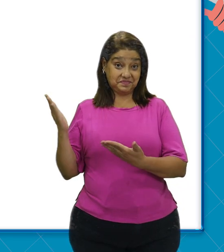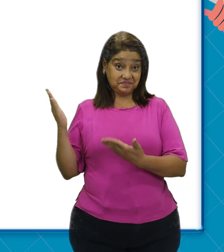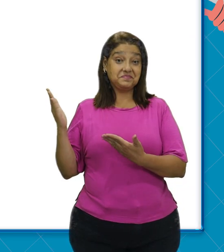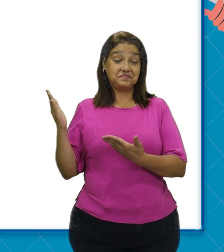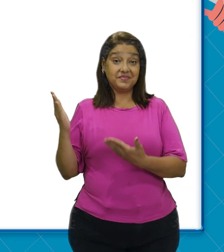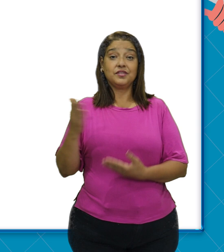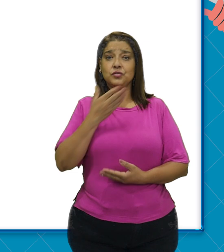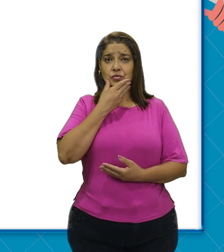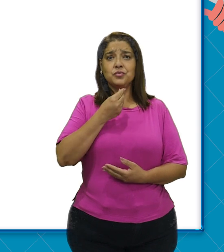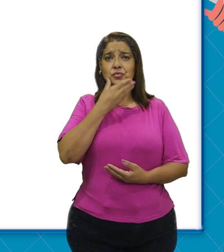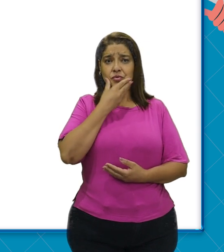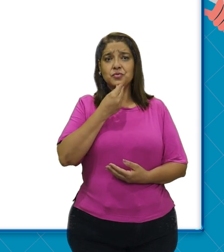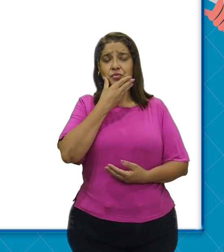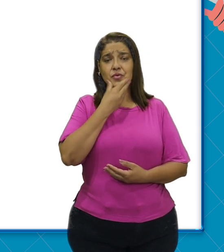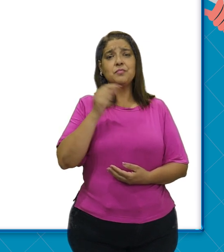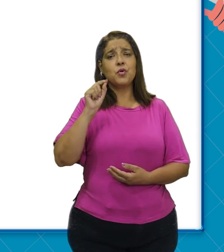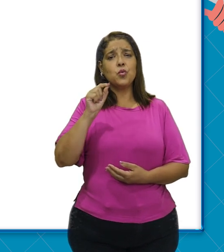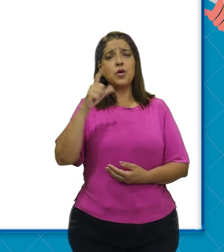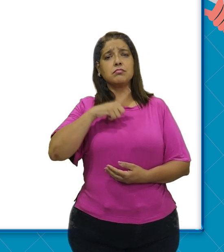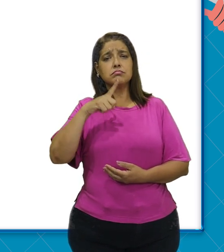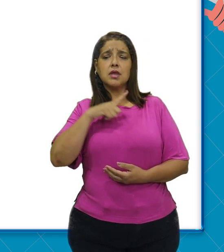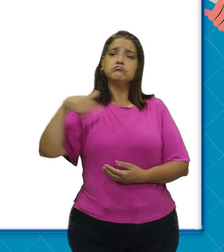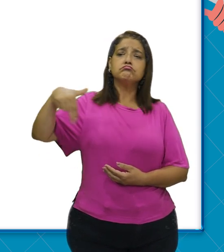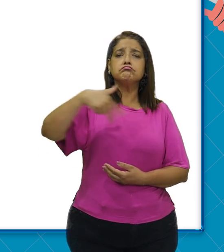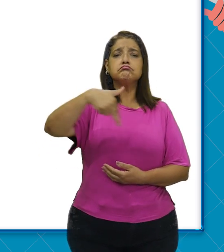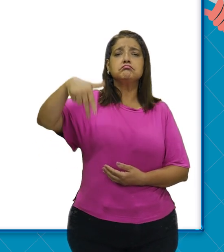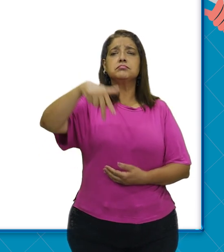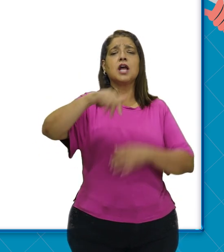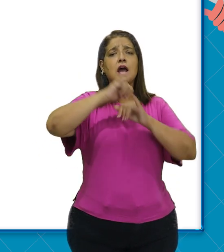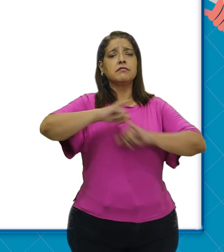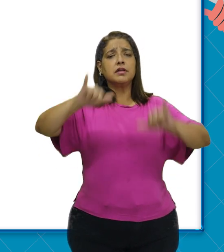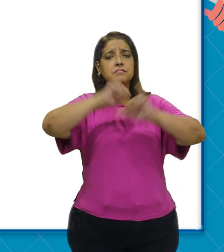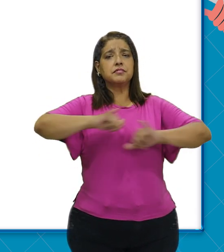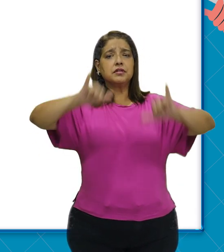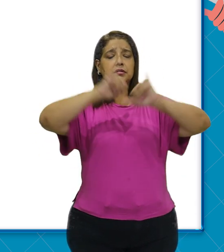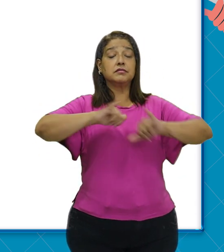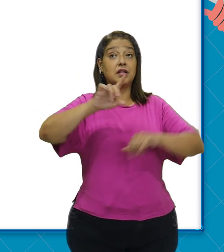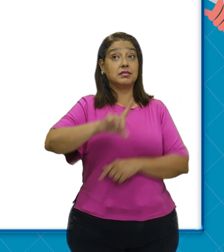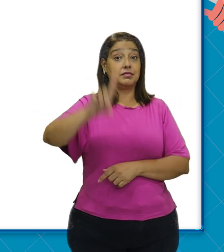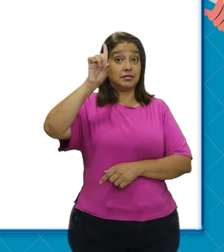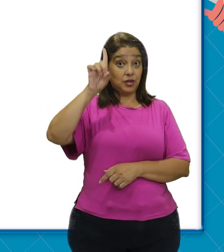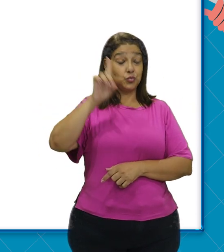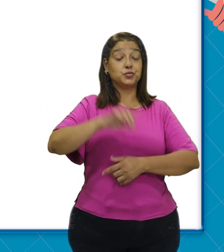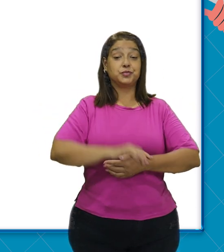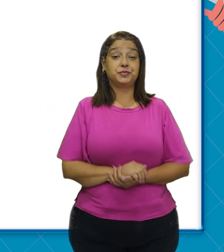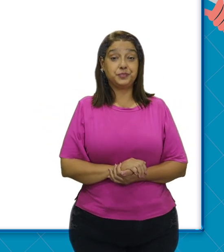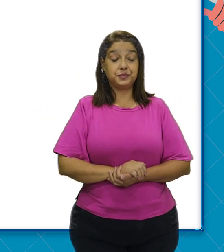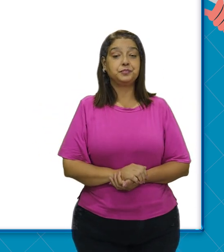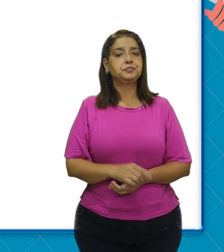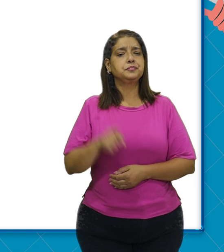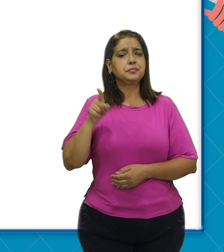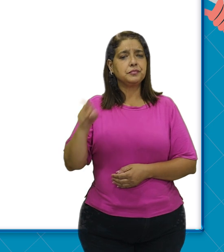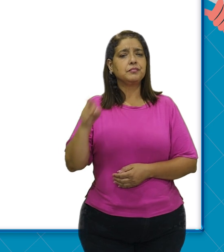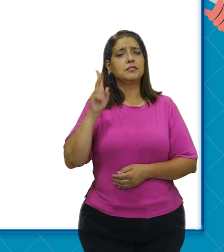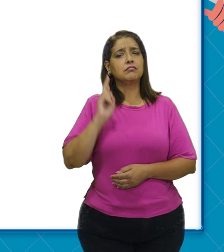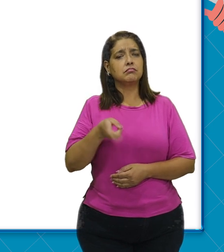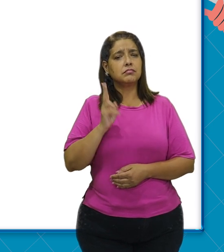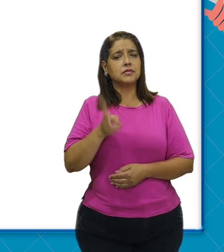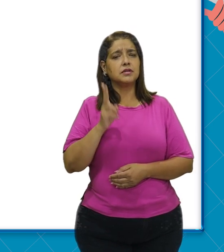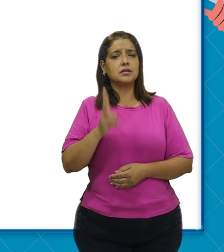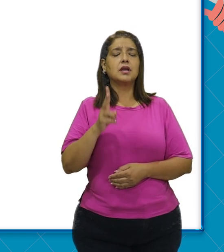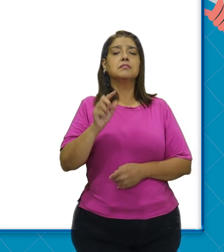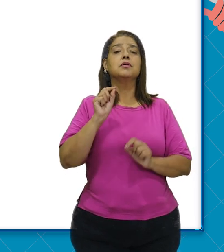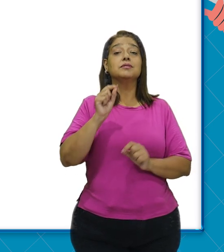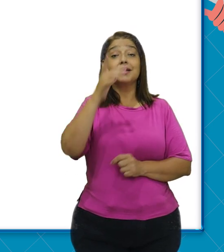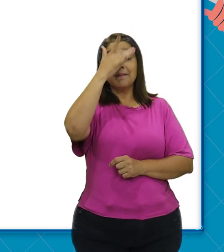Antônio Conselheiro era um cara meio doido que saía pelo sertão da Bahia pregando a palavra de Deus e o fim dos impostos. Ele e seu povoado,